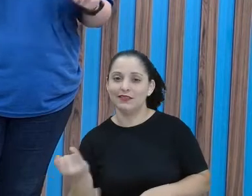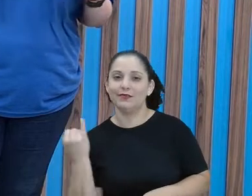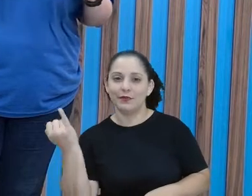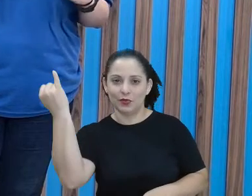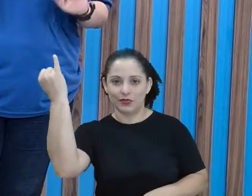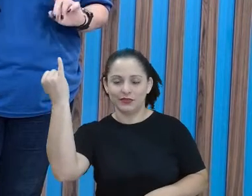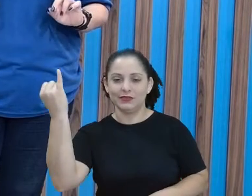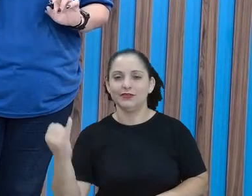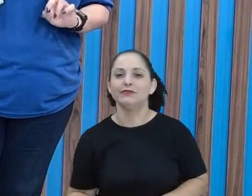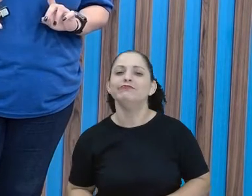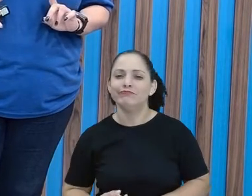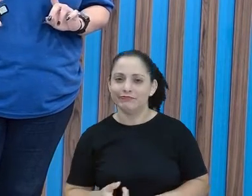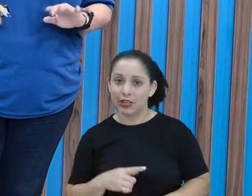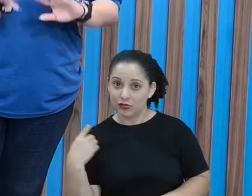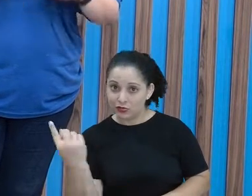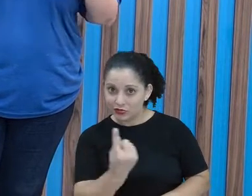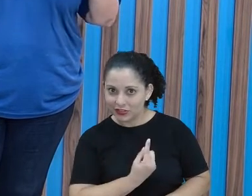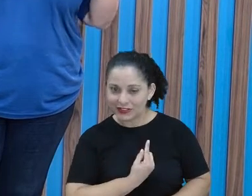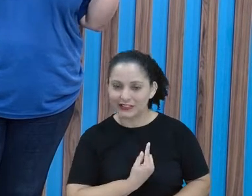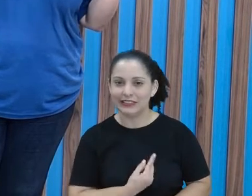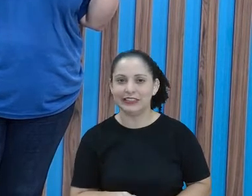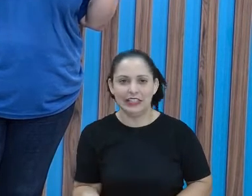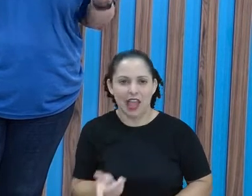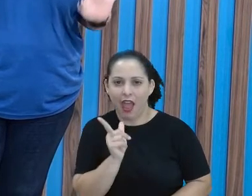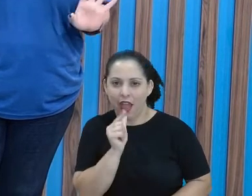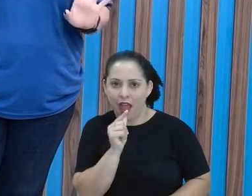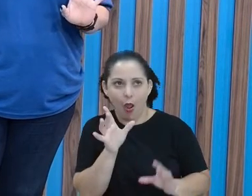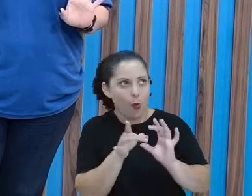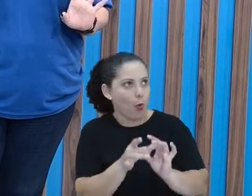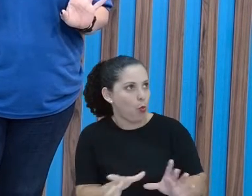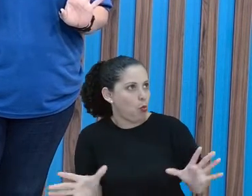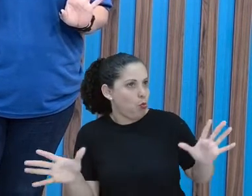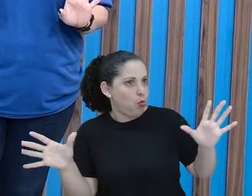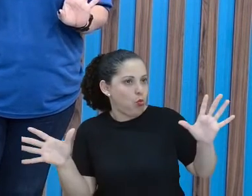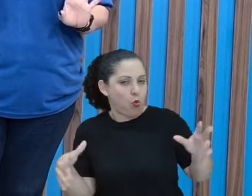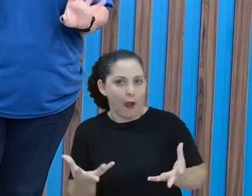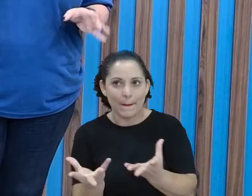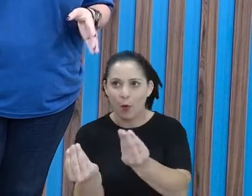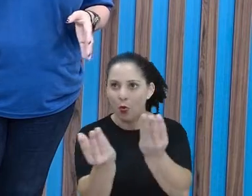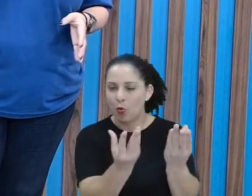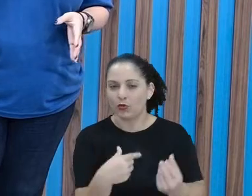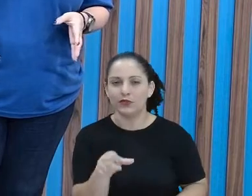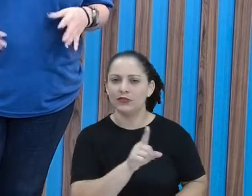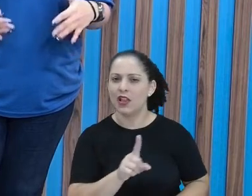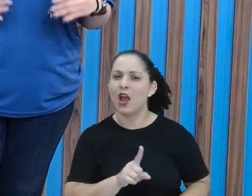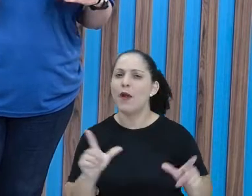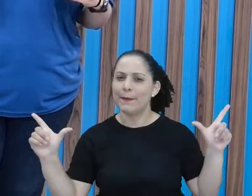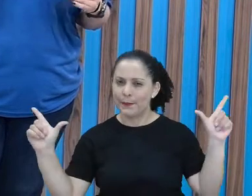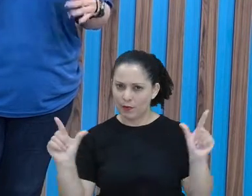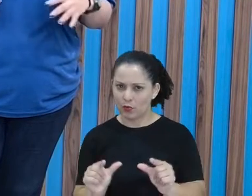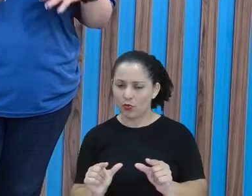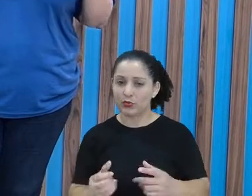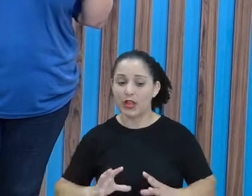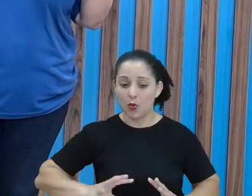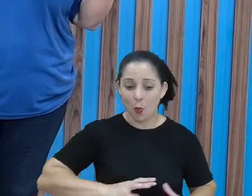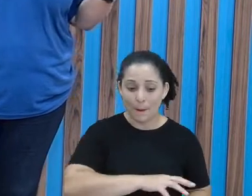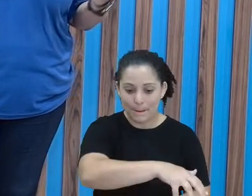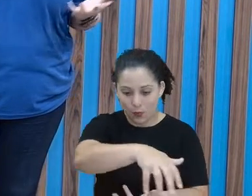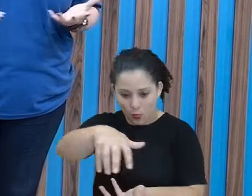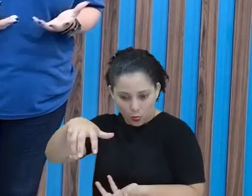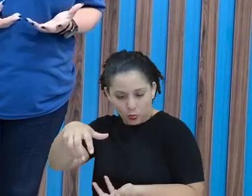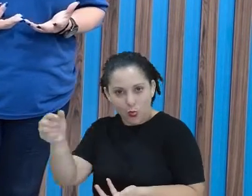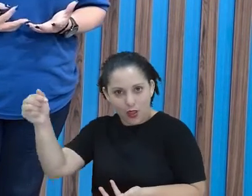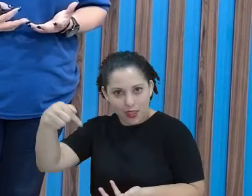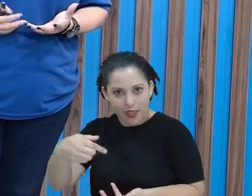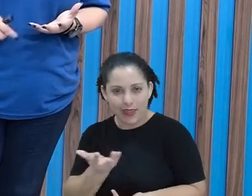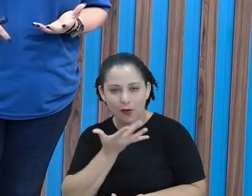e que não está disponível em abundância, tá? Apesar do nosso planeta ser azul por